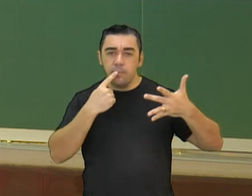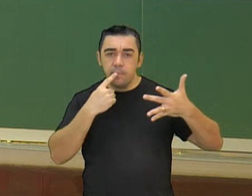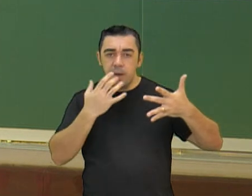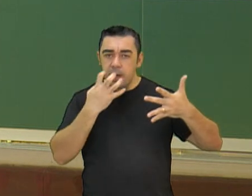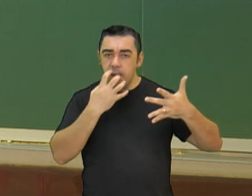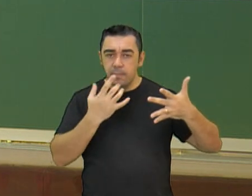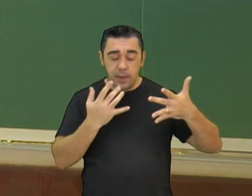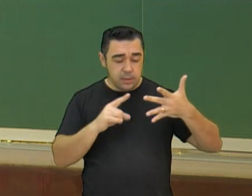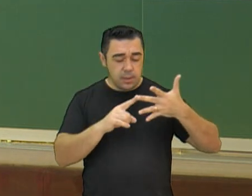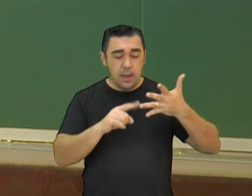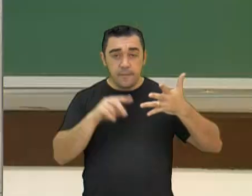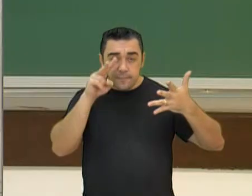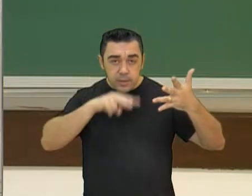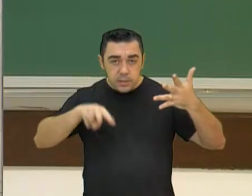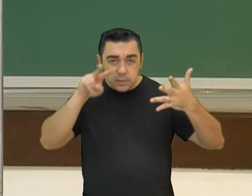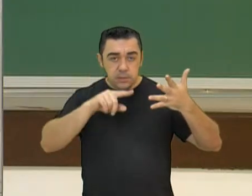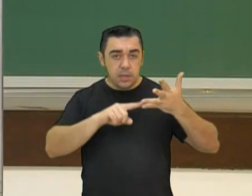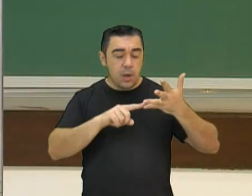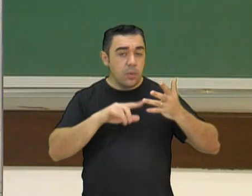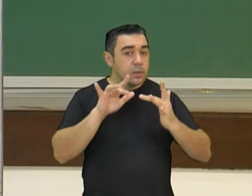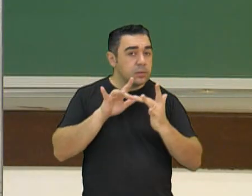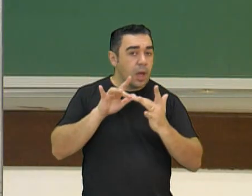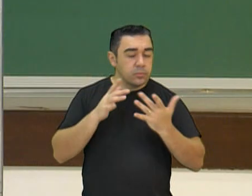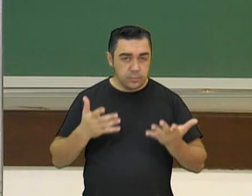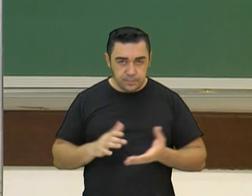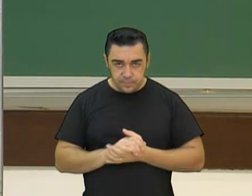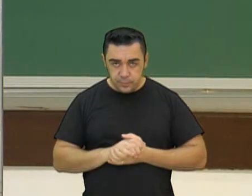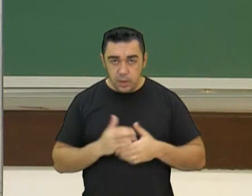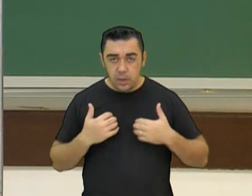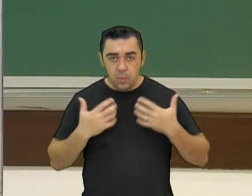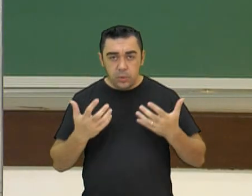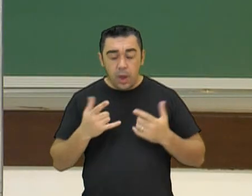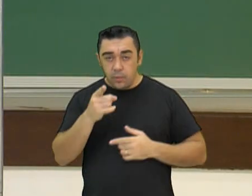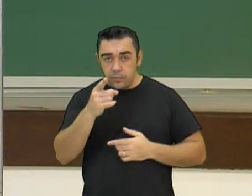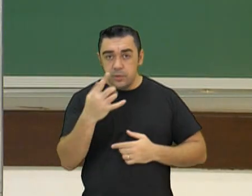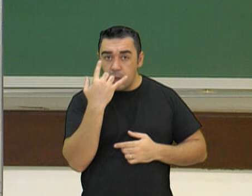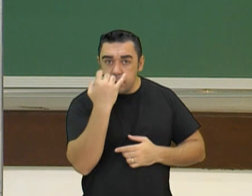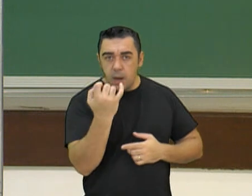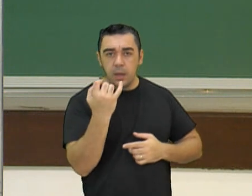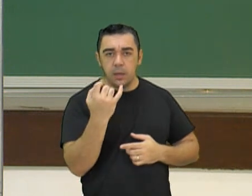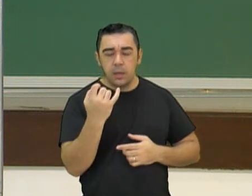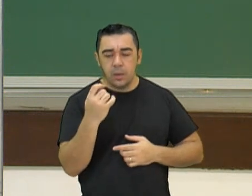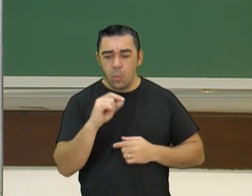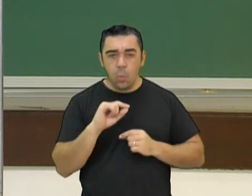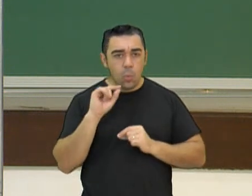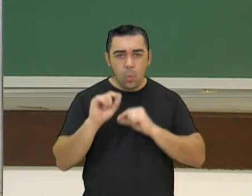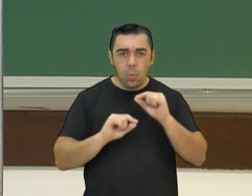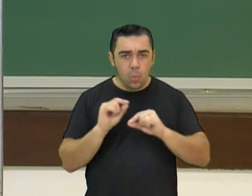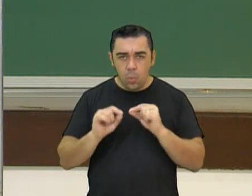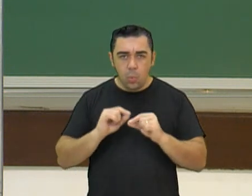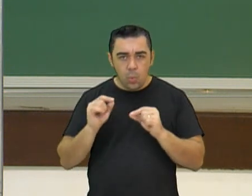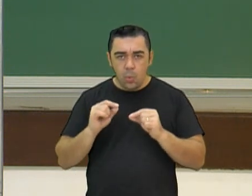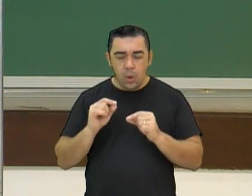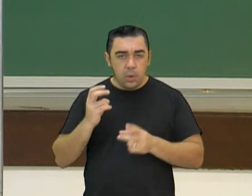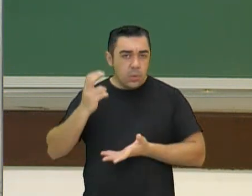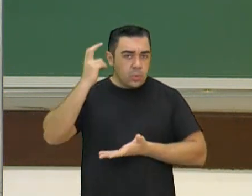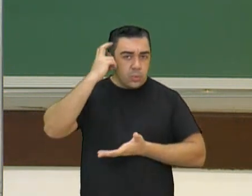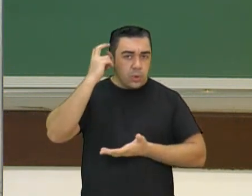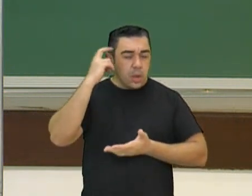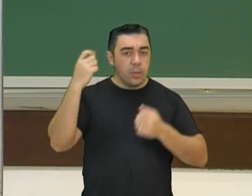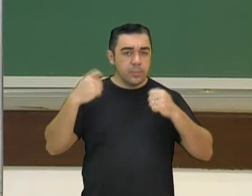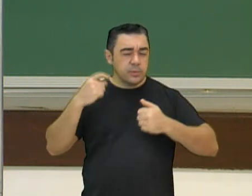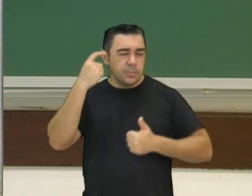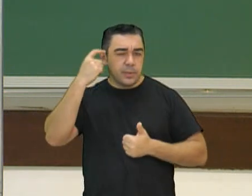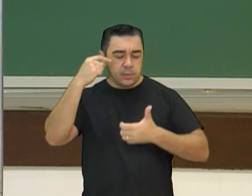gustação e visão. Né? Então, geralmente, quando eu quero cativar o público para assistir determinada obra cultural, eu tenho